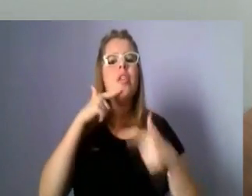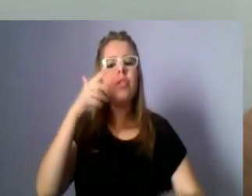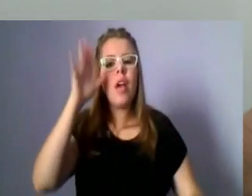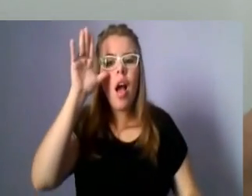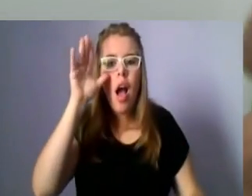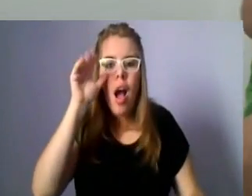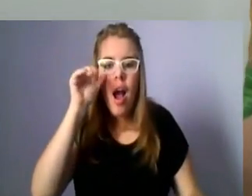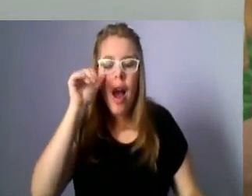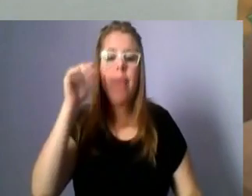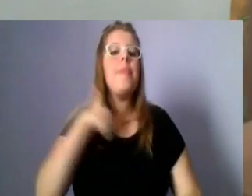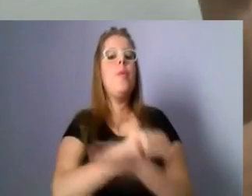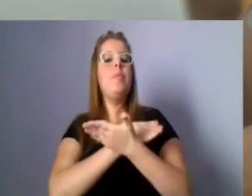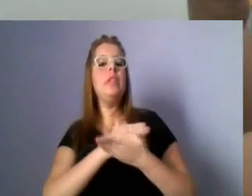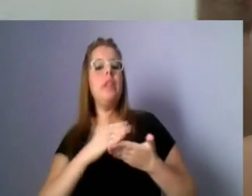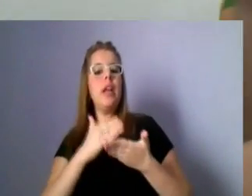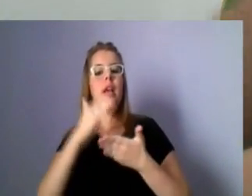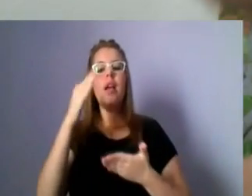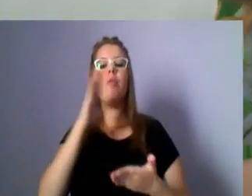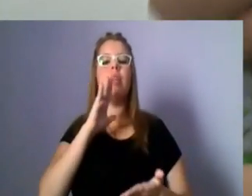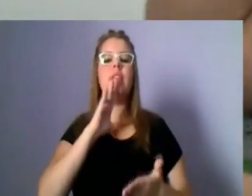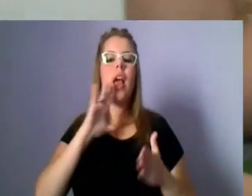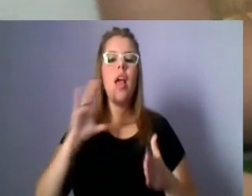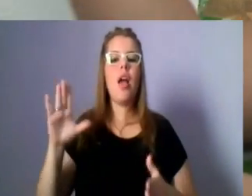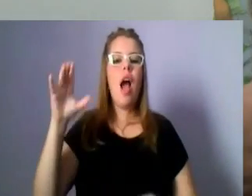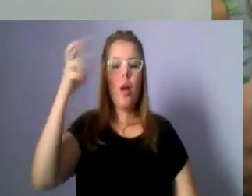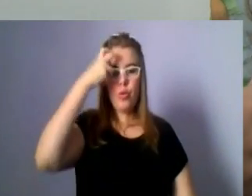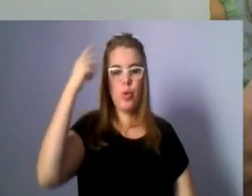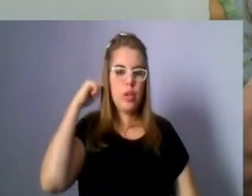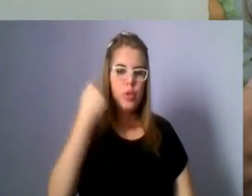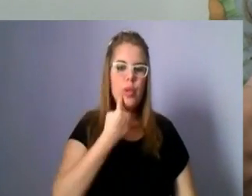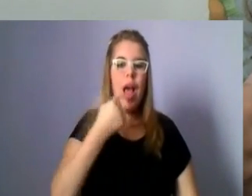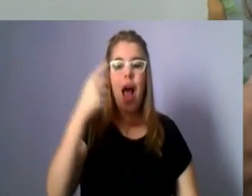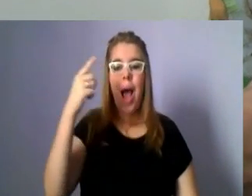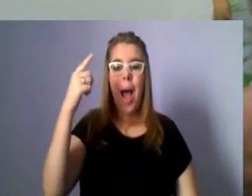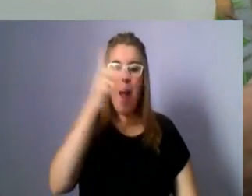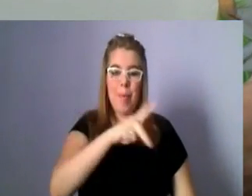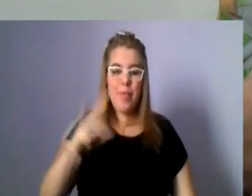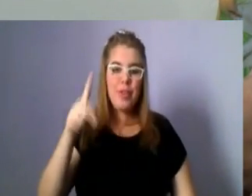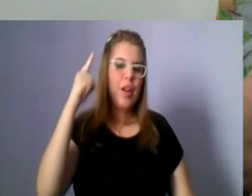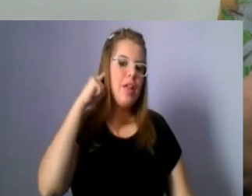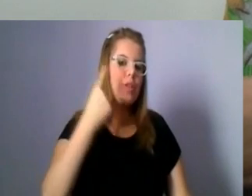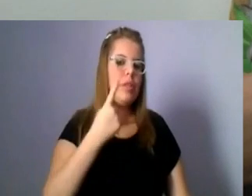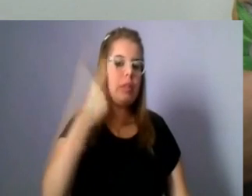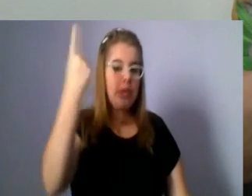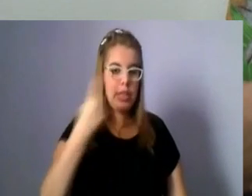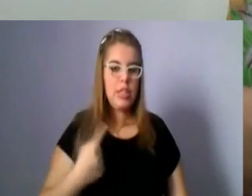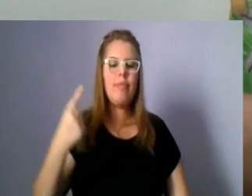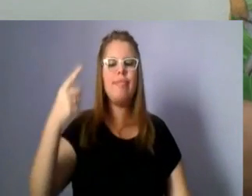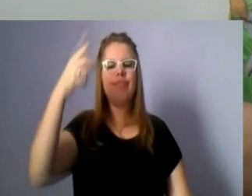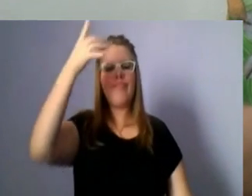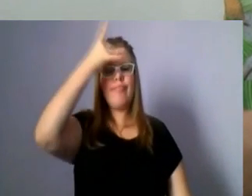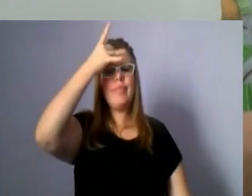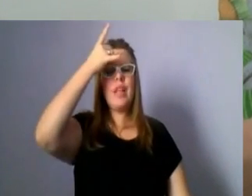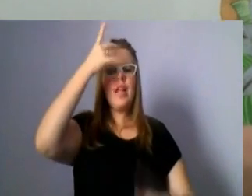nós fomos. E lá eu passei a conhecer todo o universo. A professora guarda um caso emocionante de uma criança surda